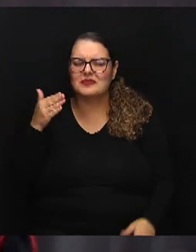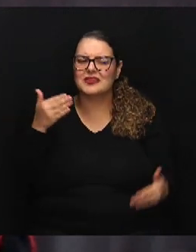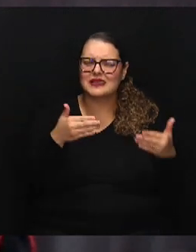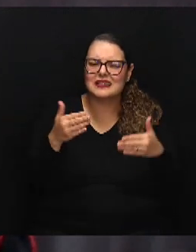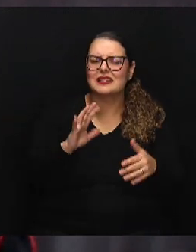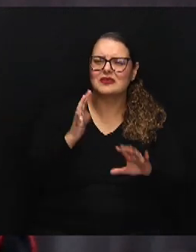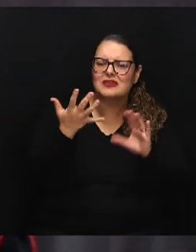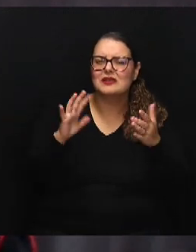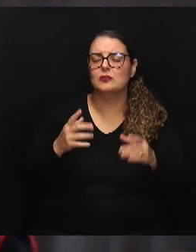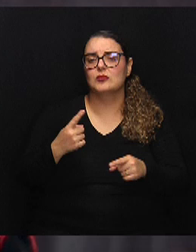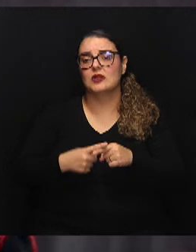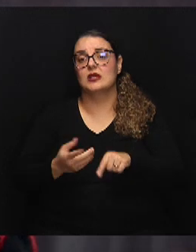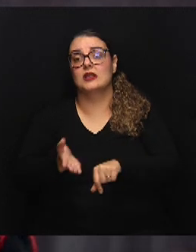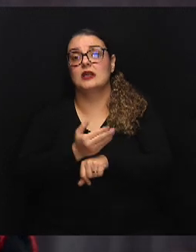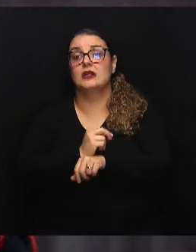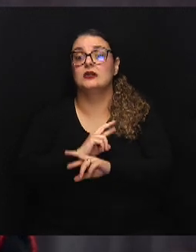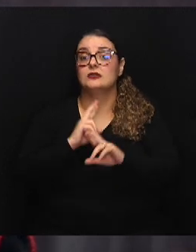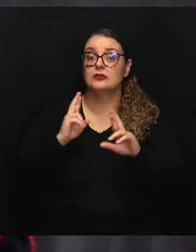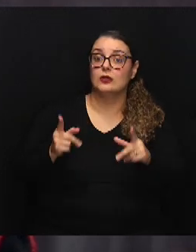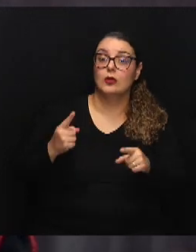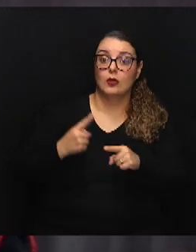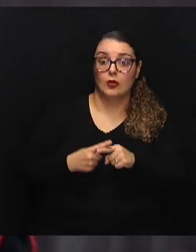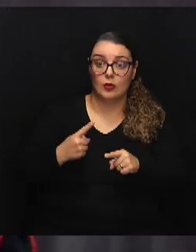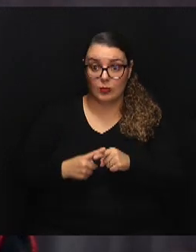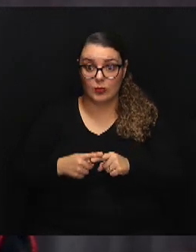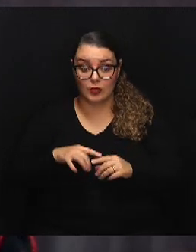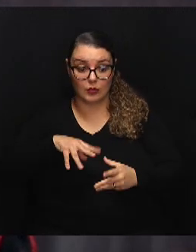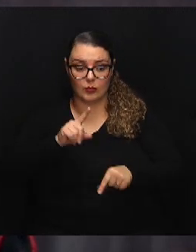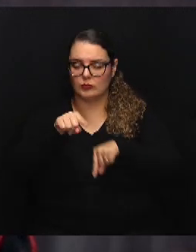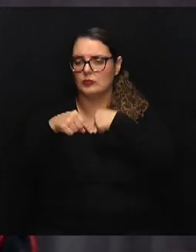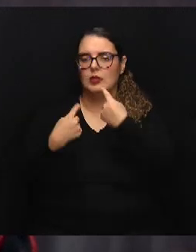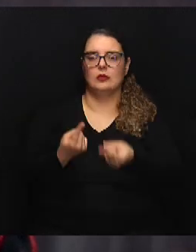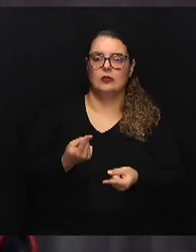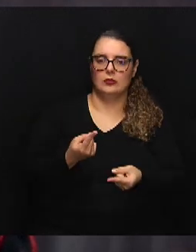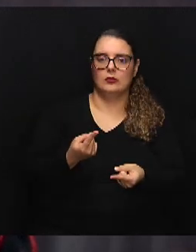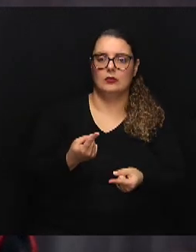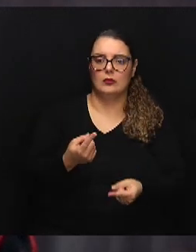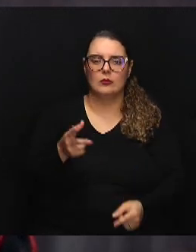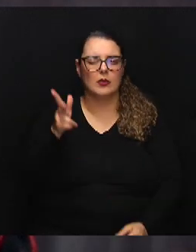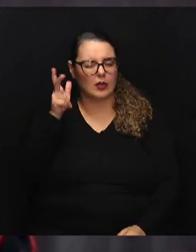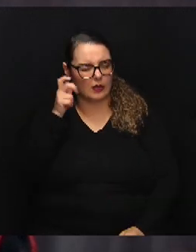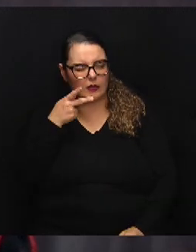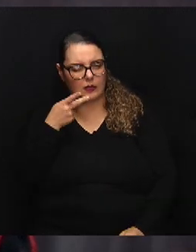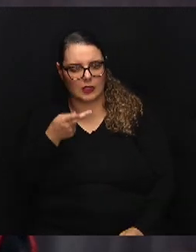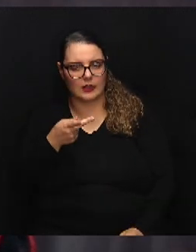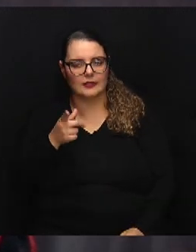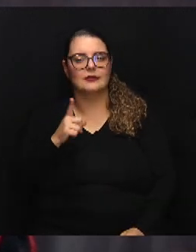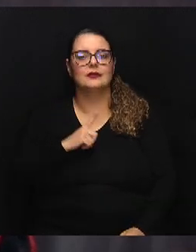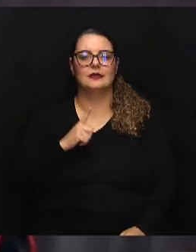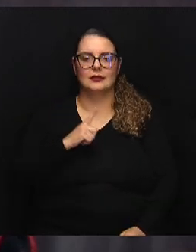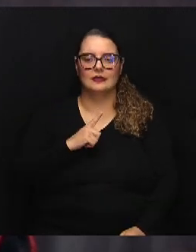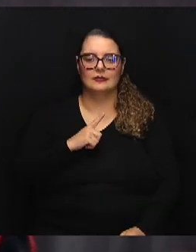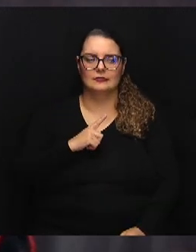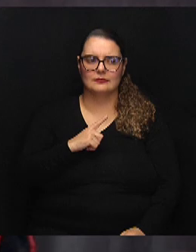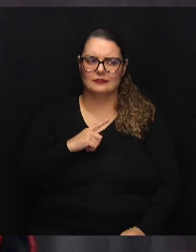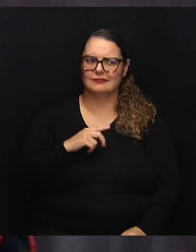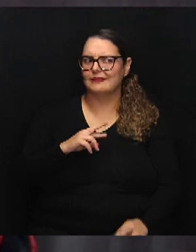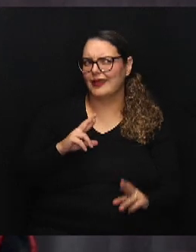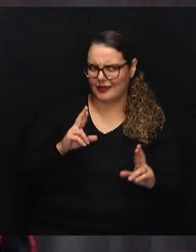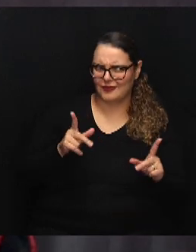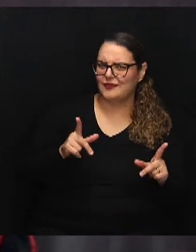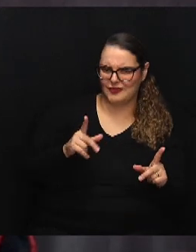porque antes a gente era diferente, ou porque o mundo era outro. Mas ouvi dizer que existe ainda. É raro, eu